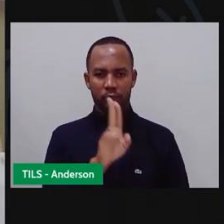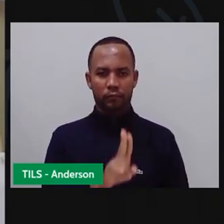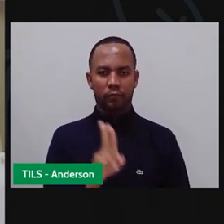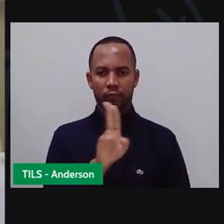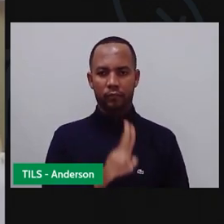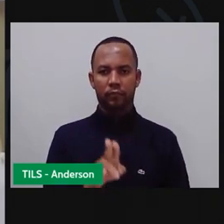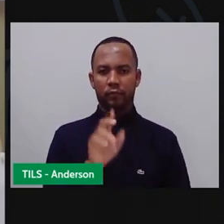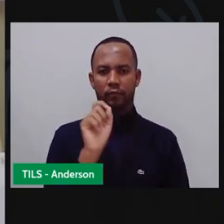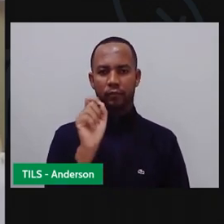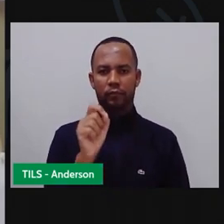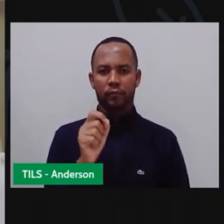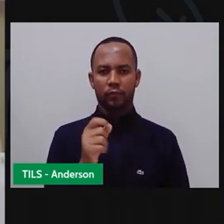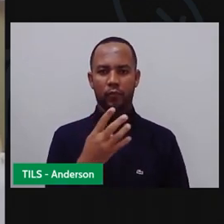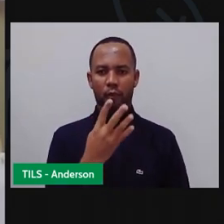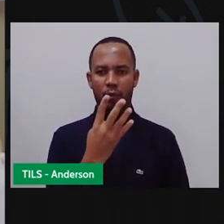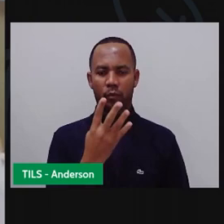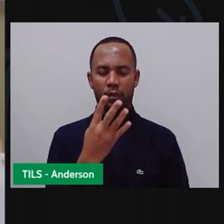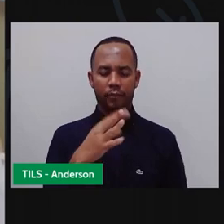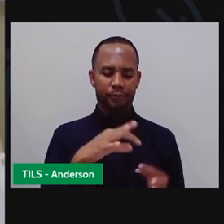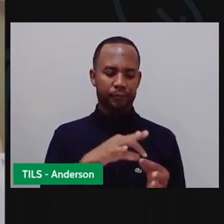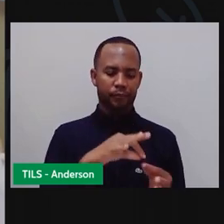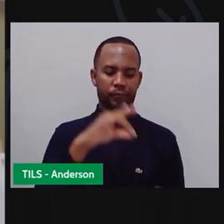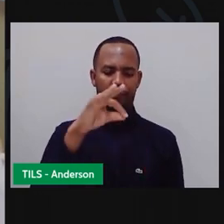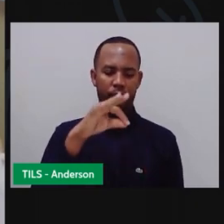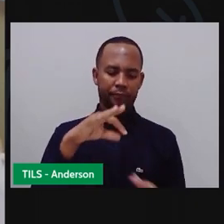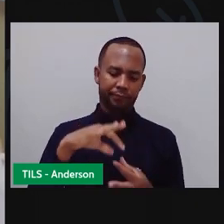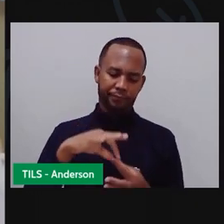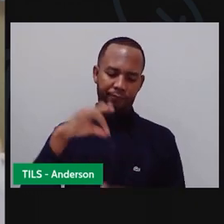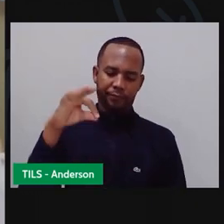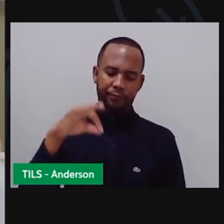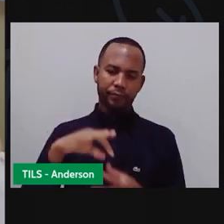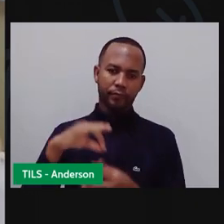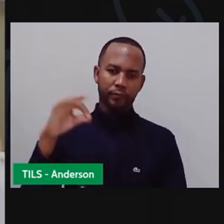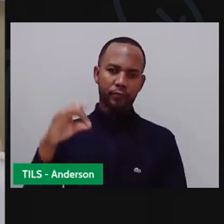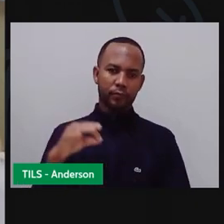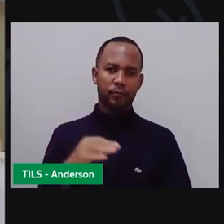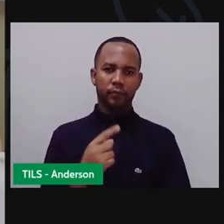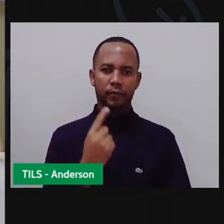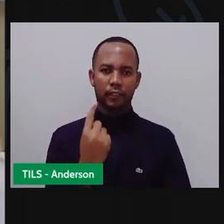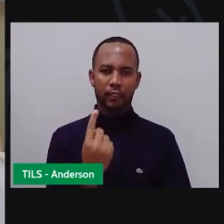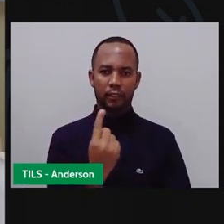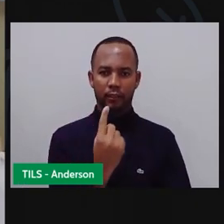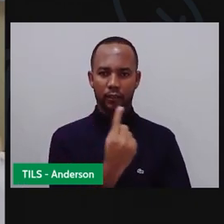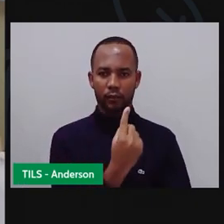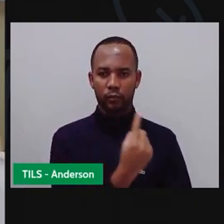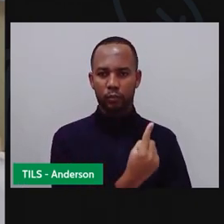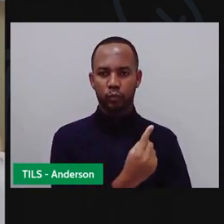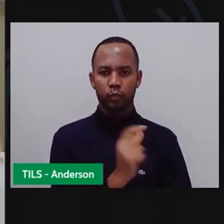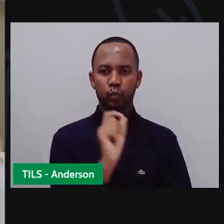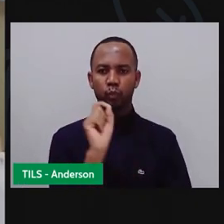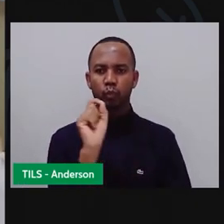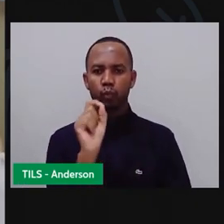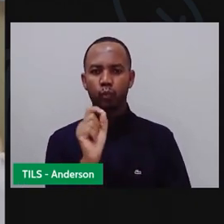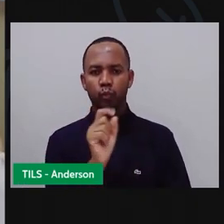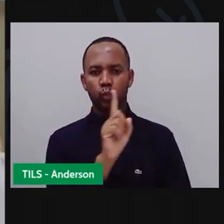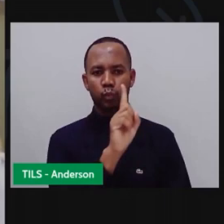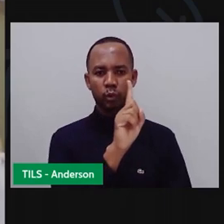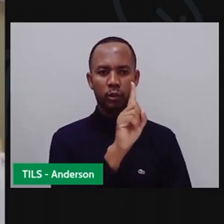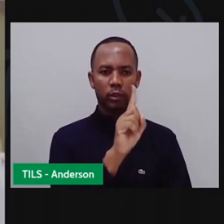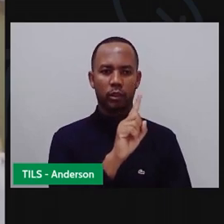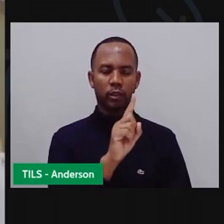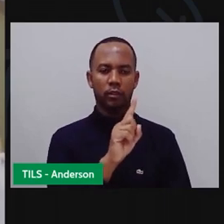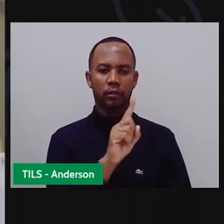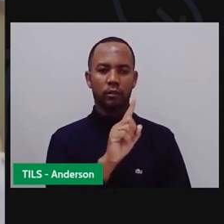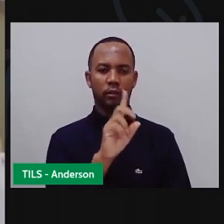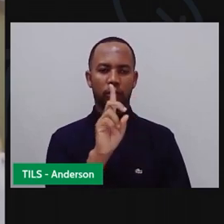bo4 canudinhos né porque que ela vou utilizar quatro quando diz que cada um desse aqui vai ter um valor posicional unidade